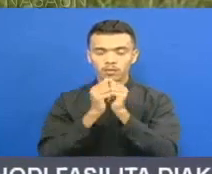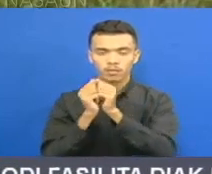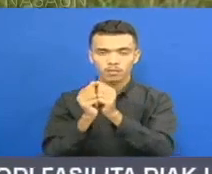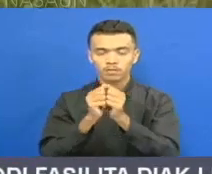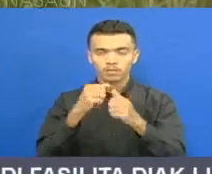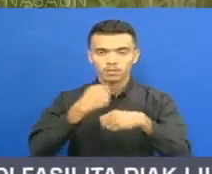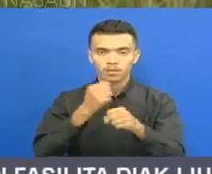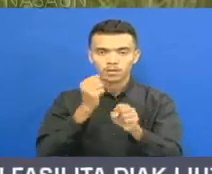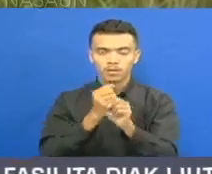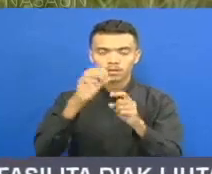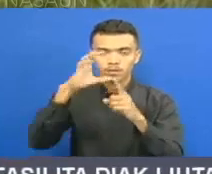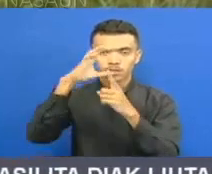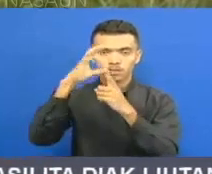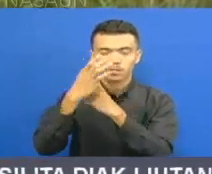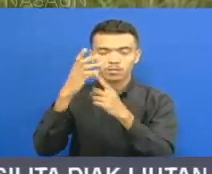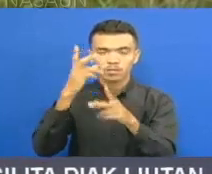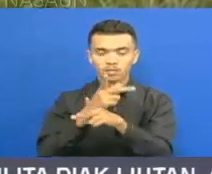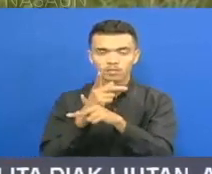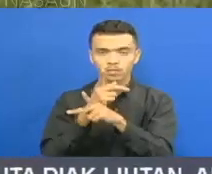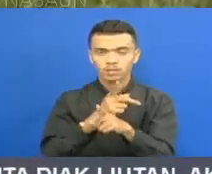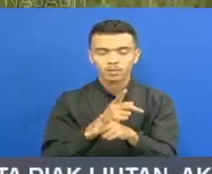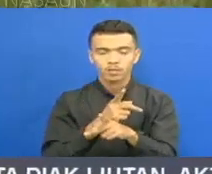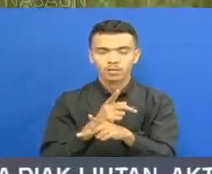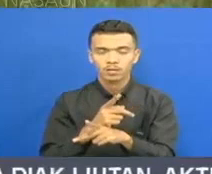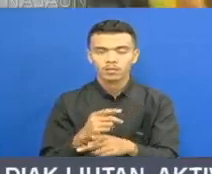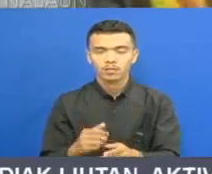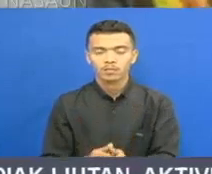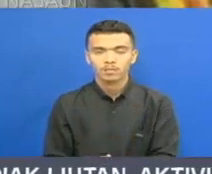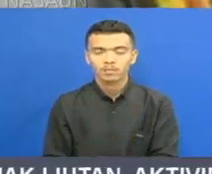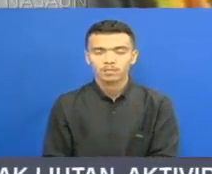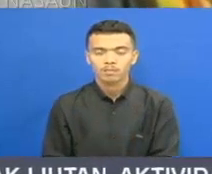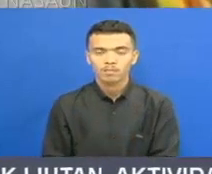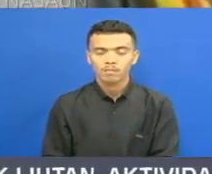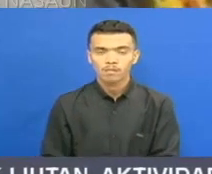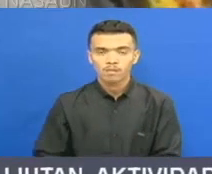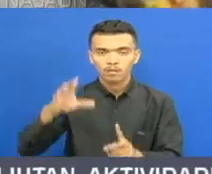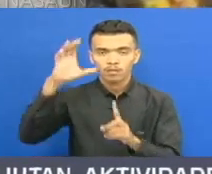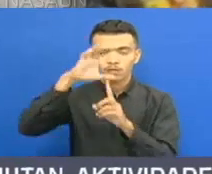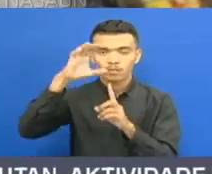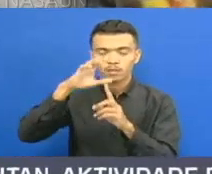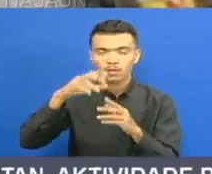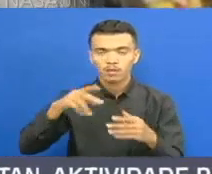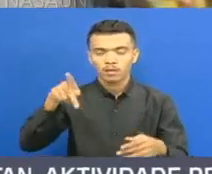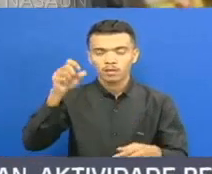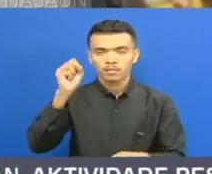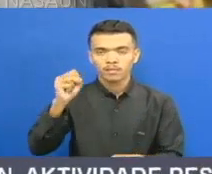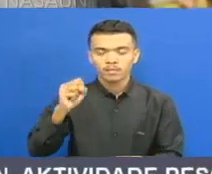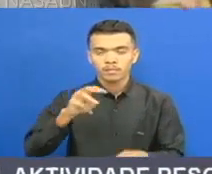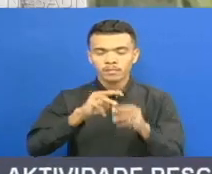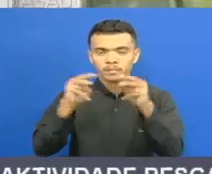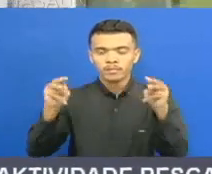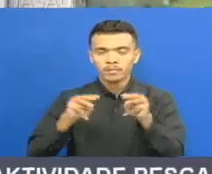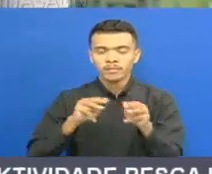de poder proteger el tir, la naturaleza en el mío. Comandante Autoridade de Proteção Civil,